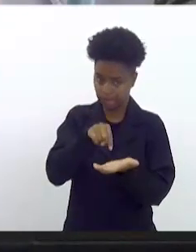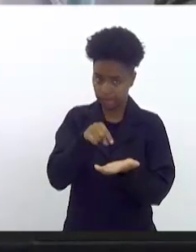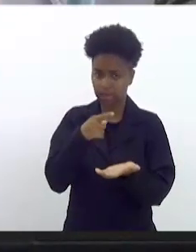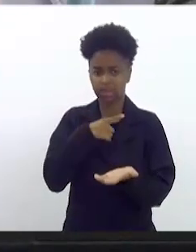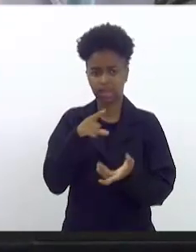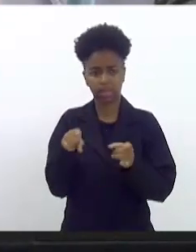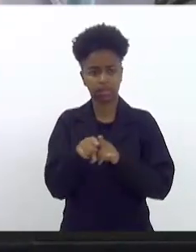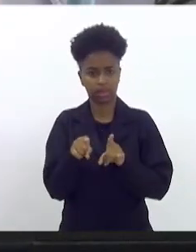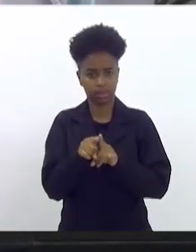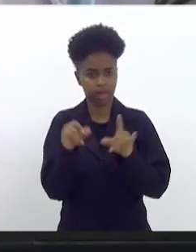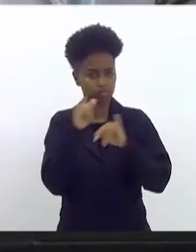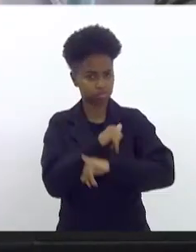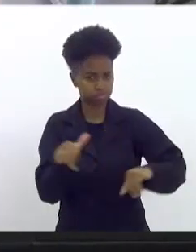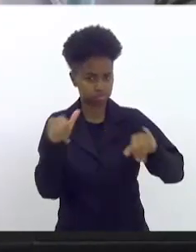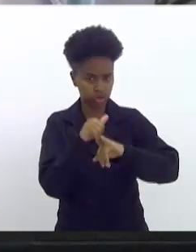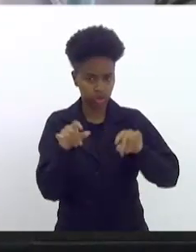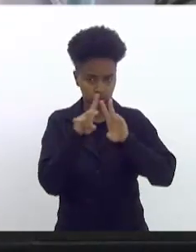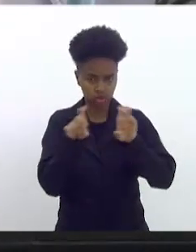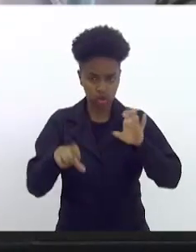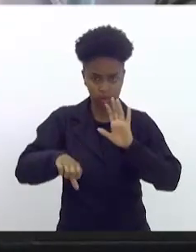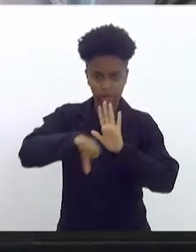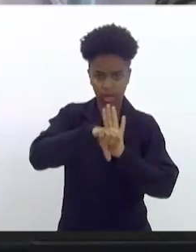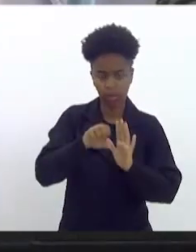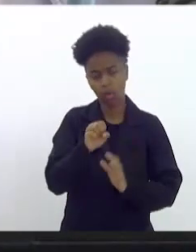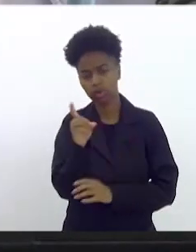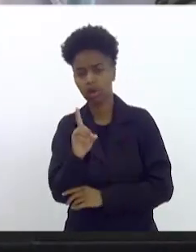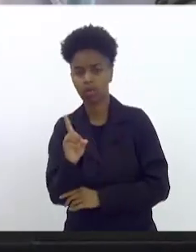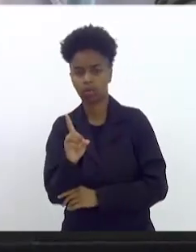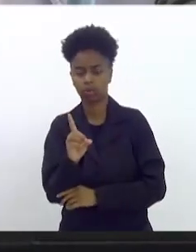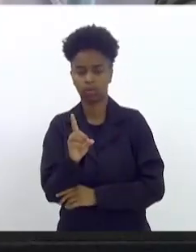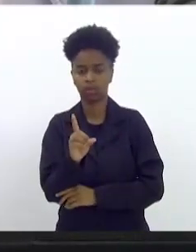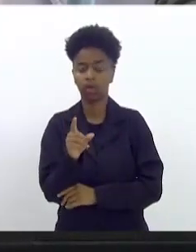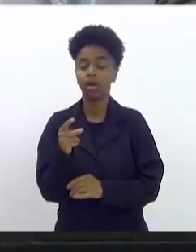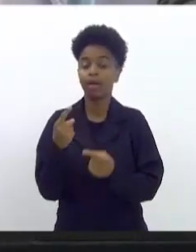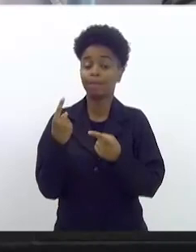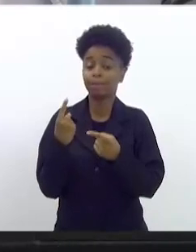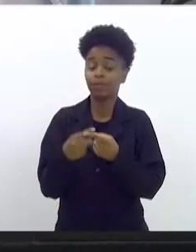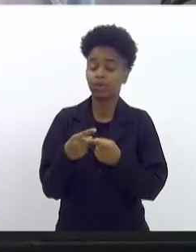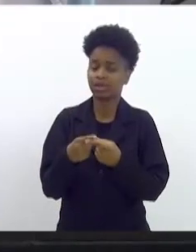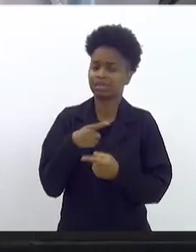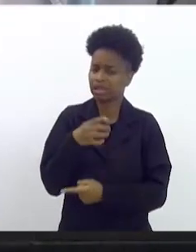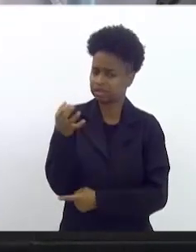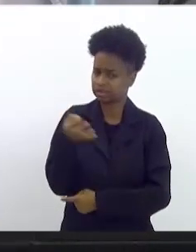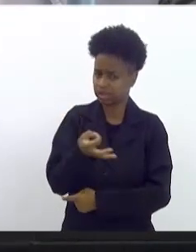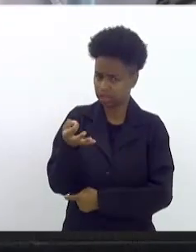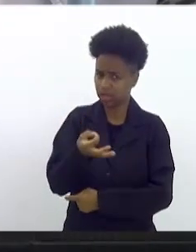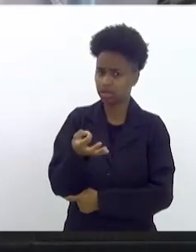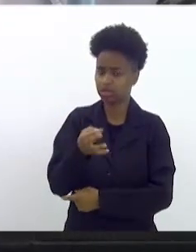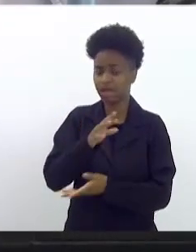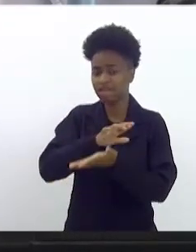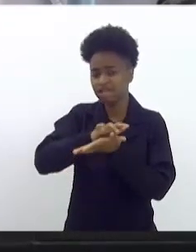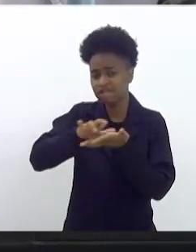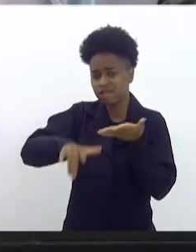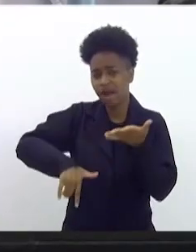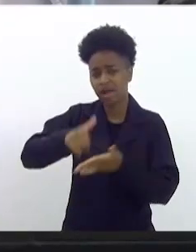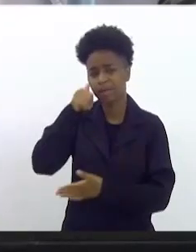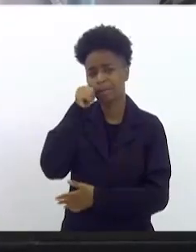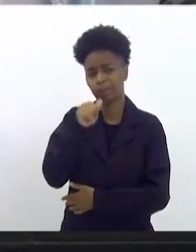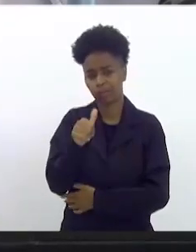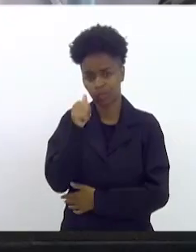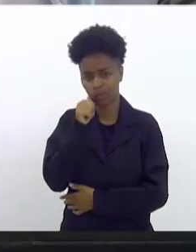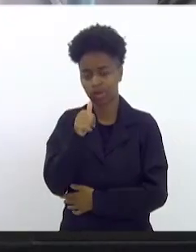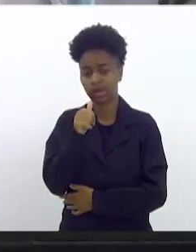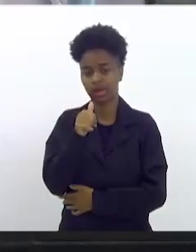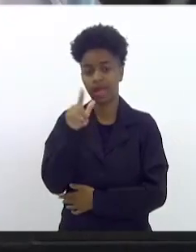aparecem também notícias sobre esses crimes, deputada Índia, porque, com certeza, muitas mulheres